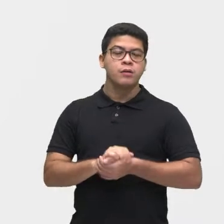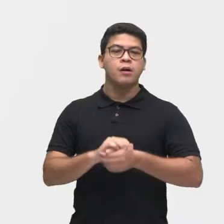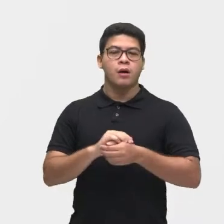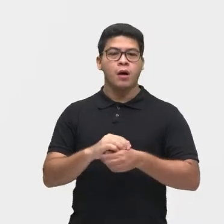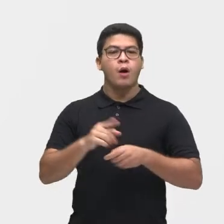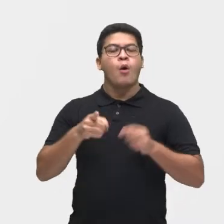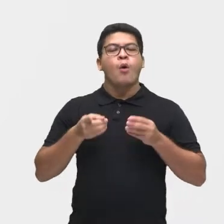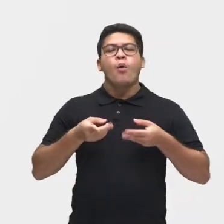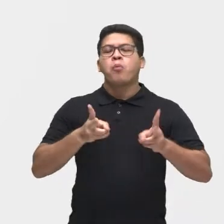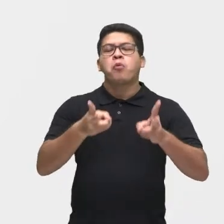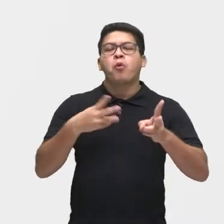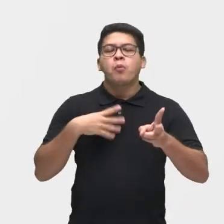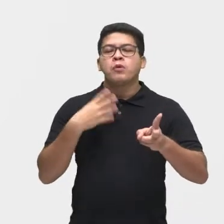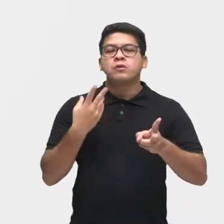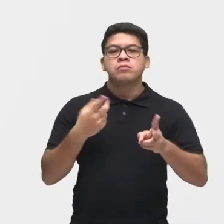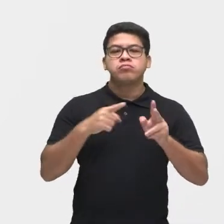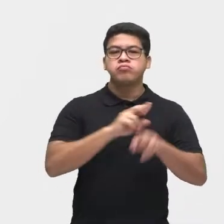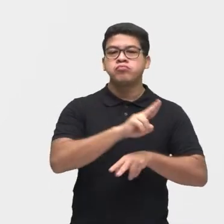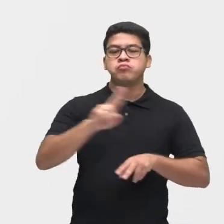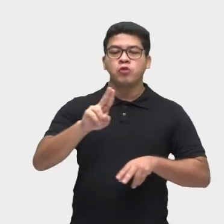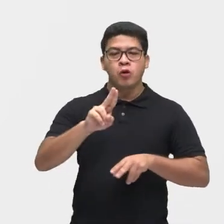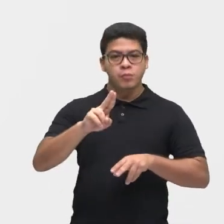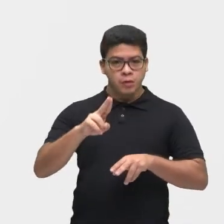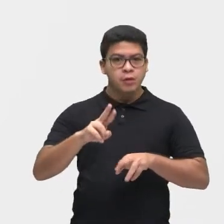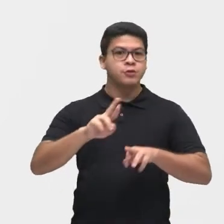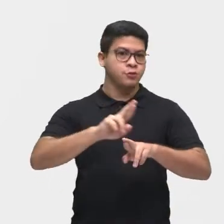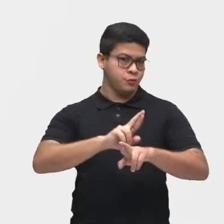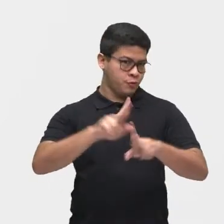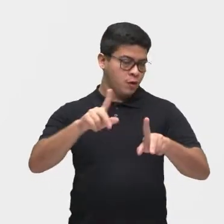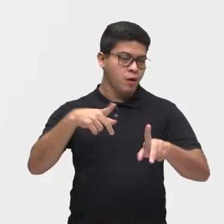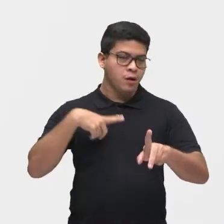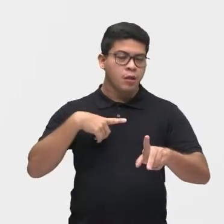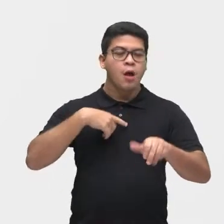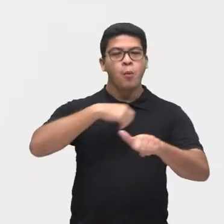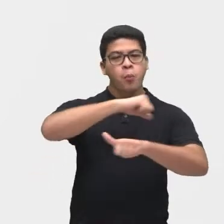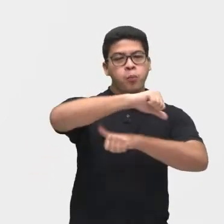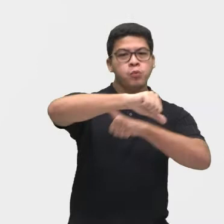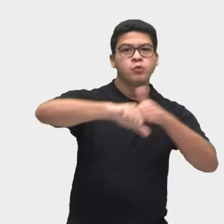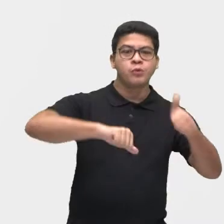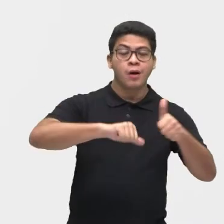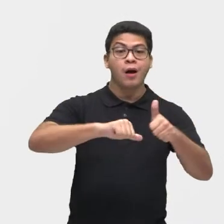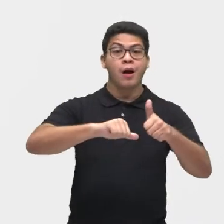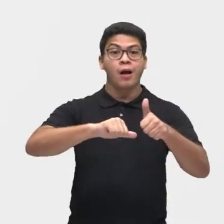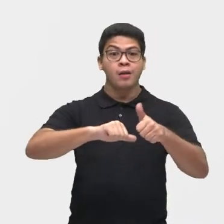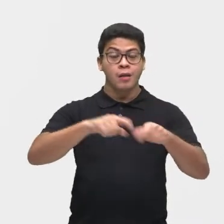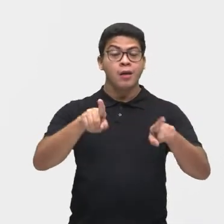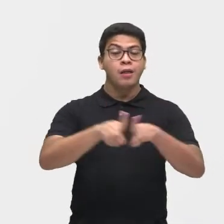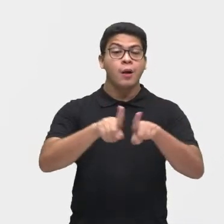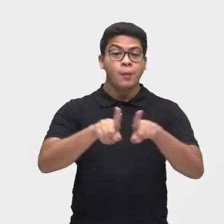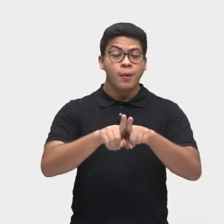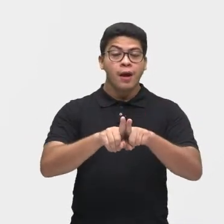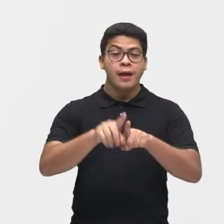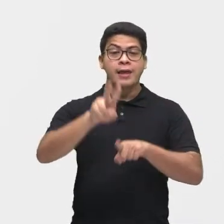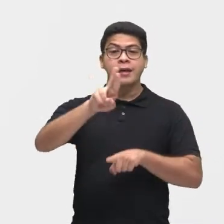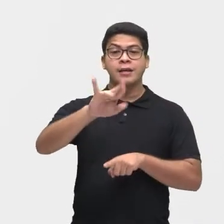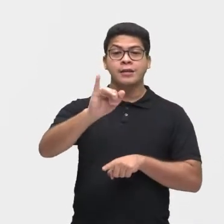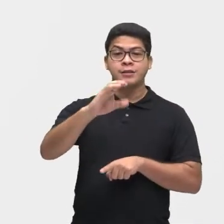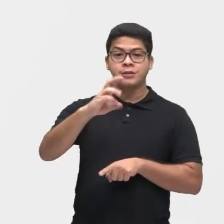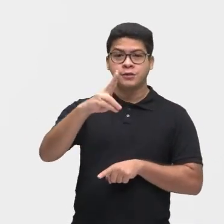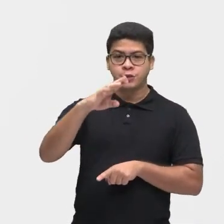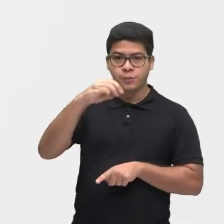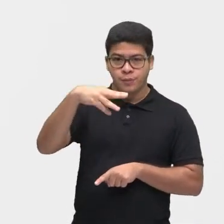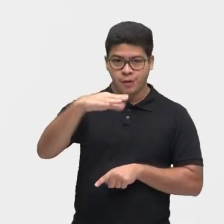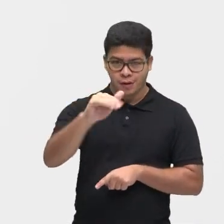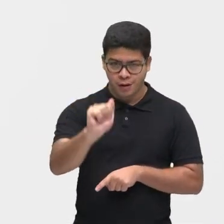ginástica moderna. E logo após foi colocado o nome de ginástica rítmica, porque os movimentos são